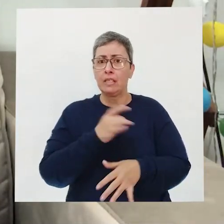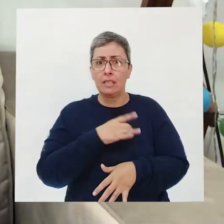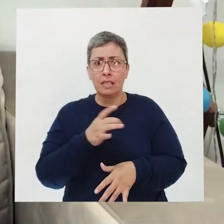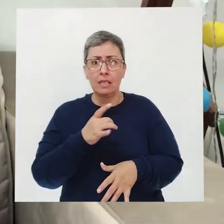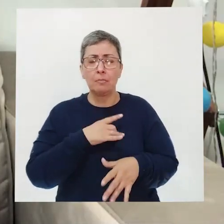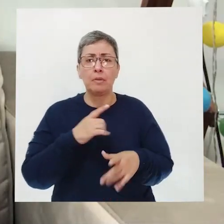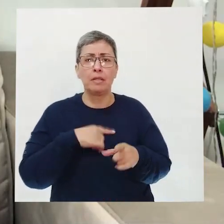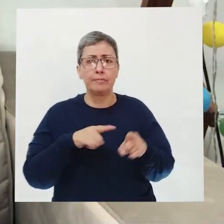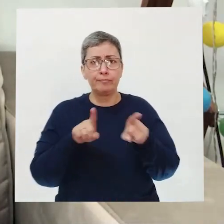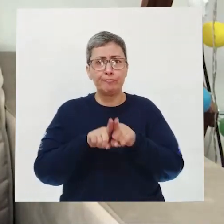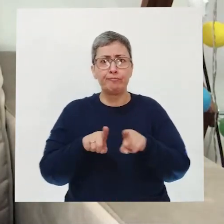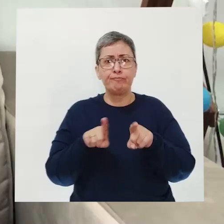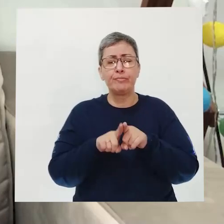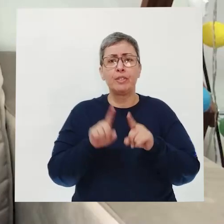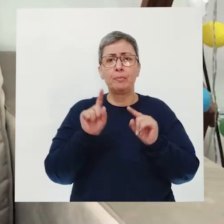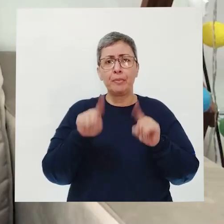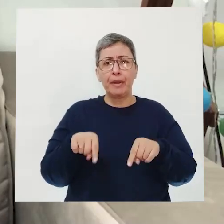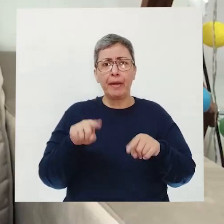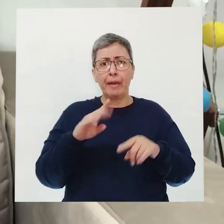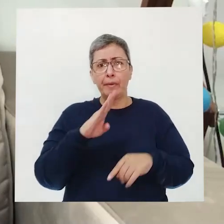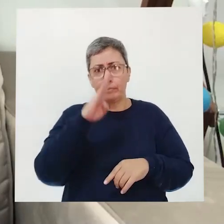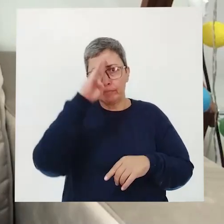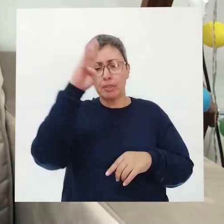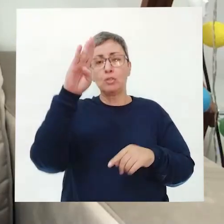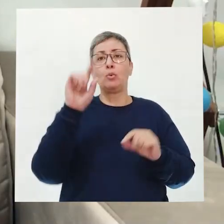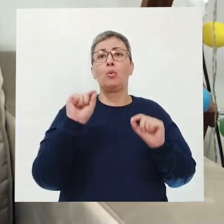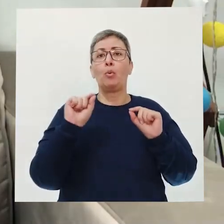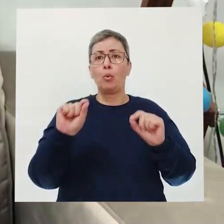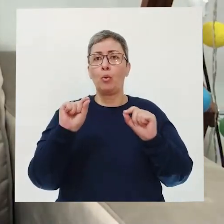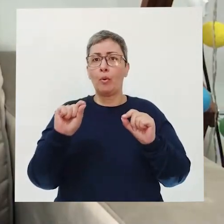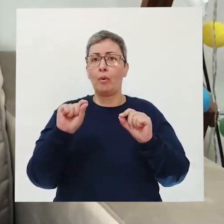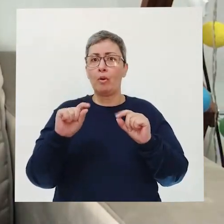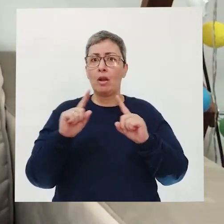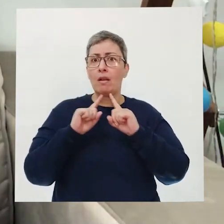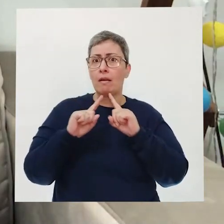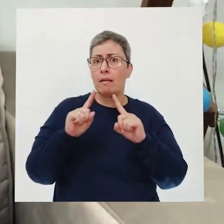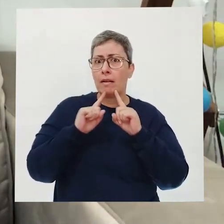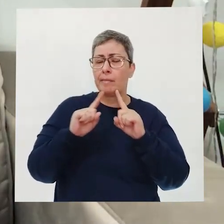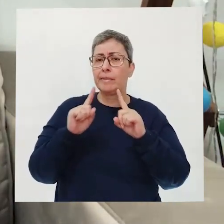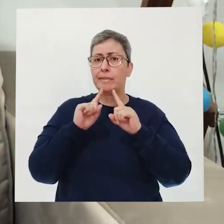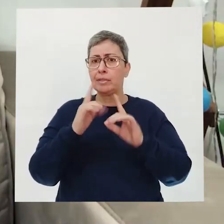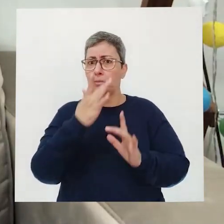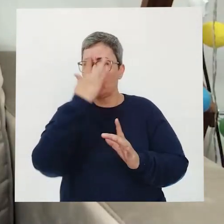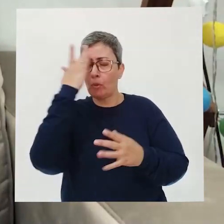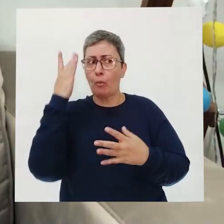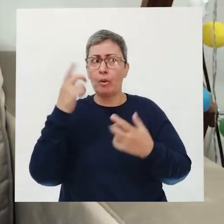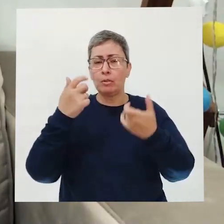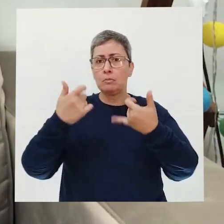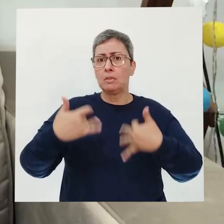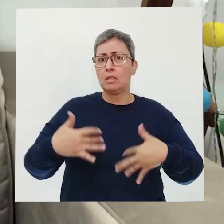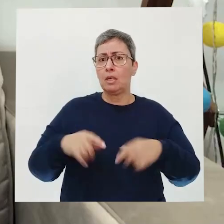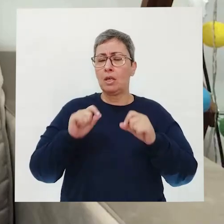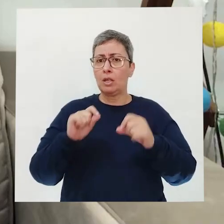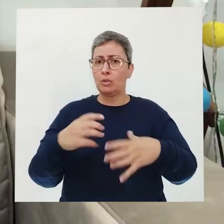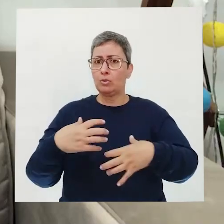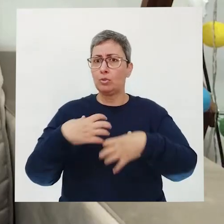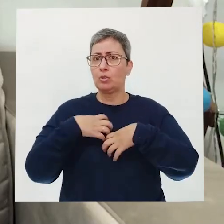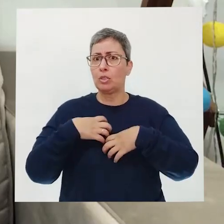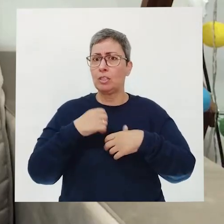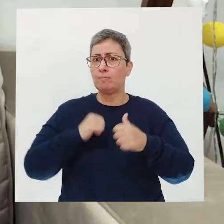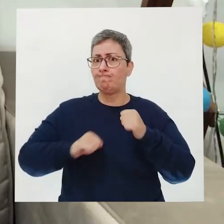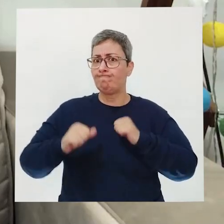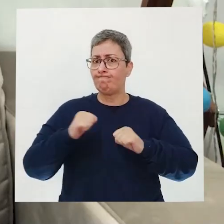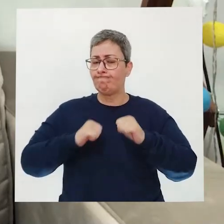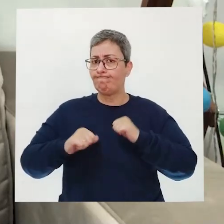medo, inclusive, é um das principais queixas de algumas pessoas quando a gente está falando dos sintomas